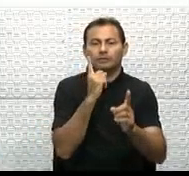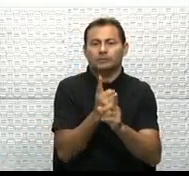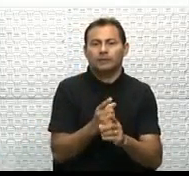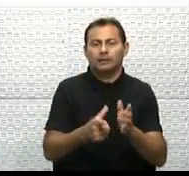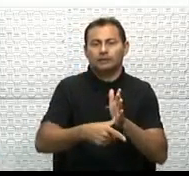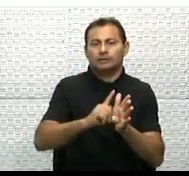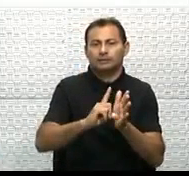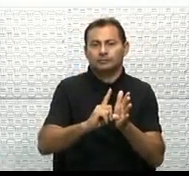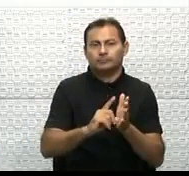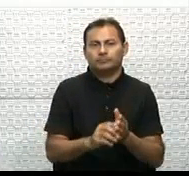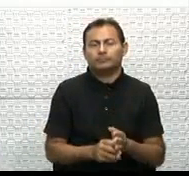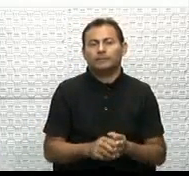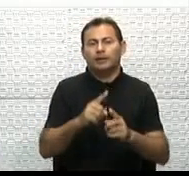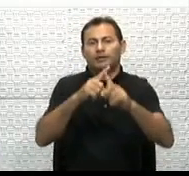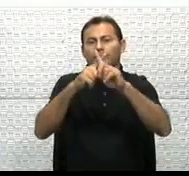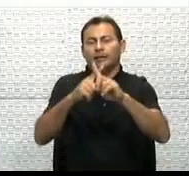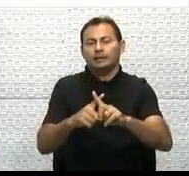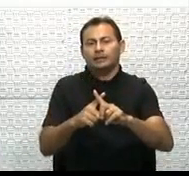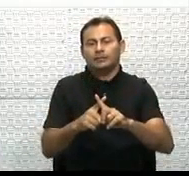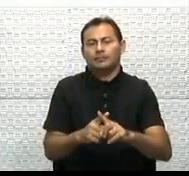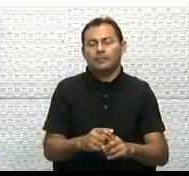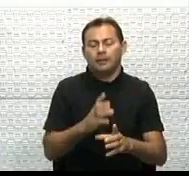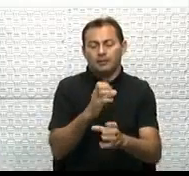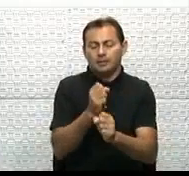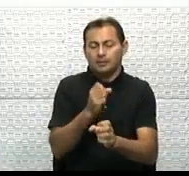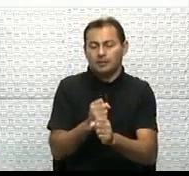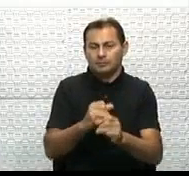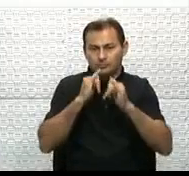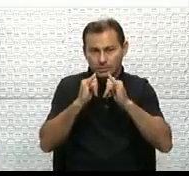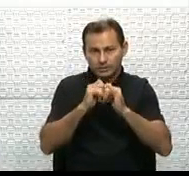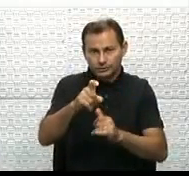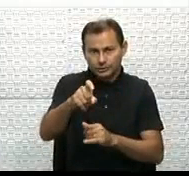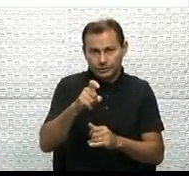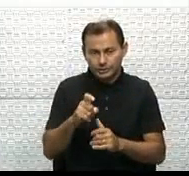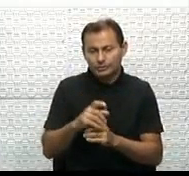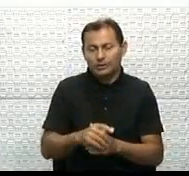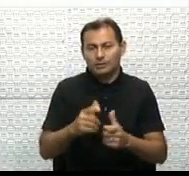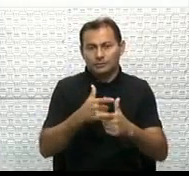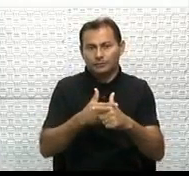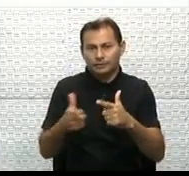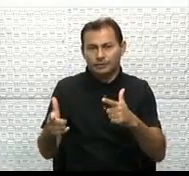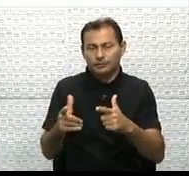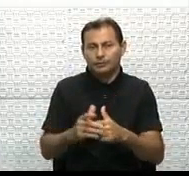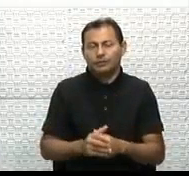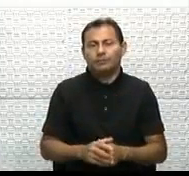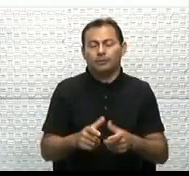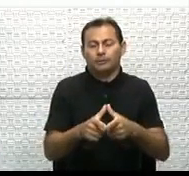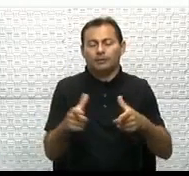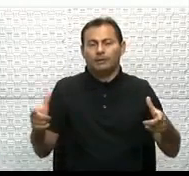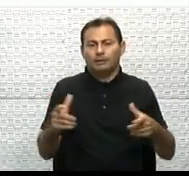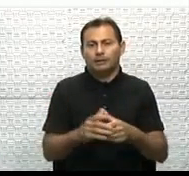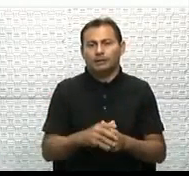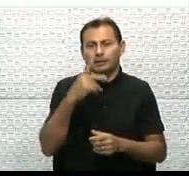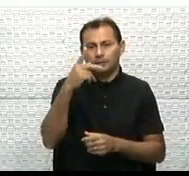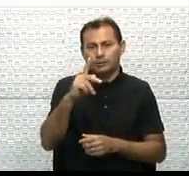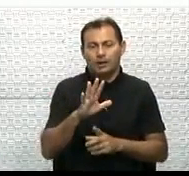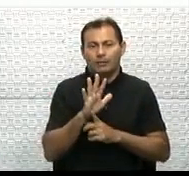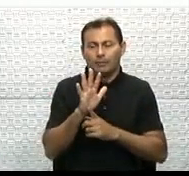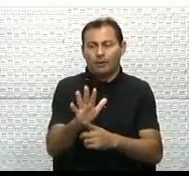encontrado anteriormente, vezes o somatório dos dados de X dividido pelo tamanho da